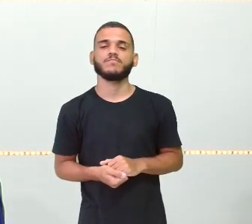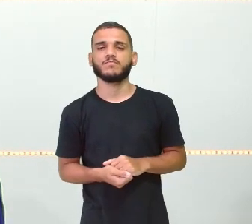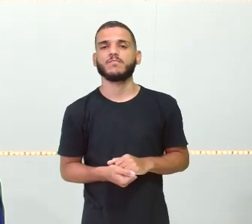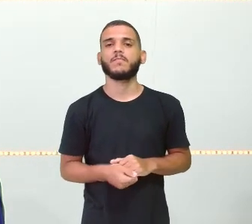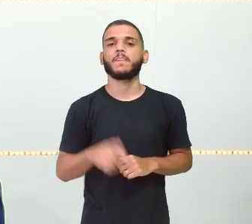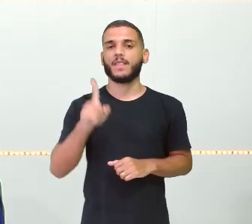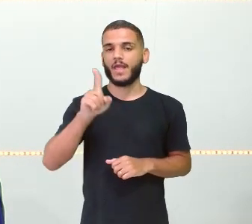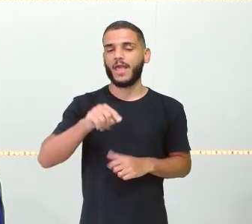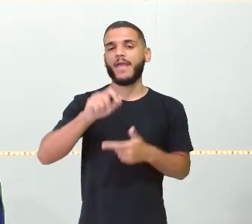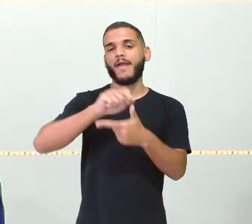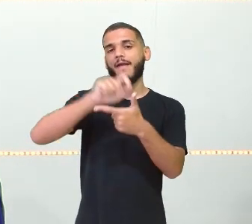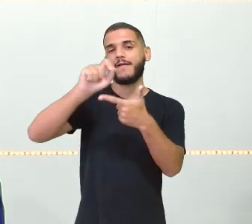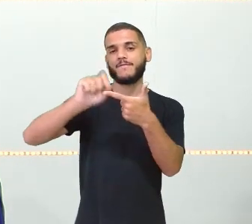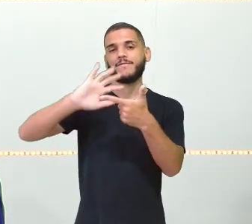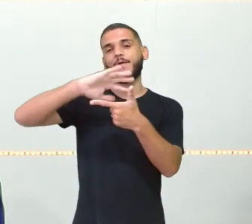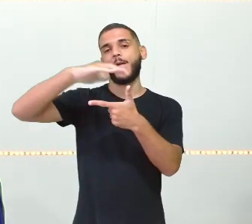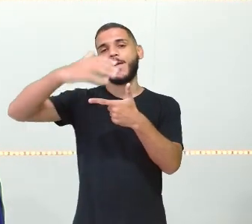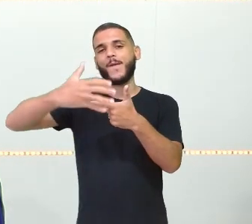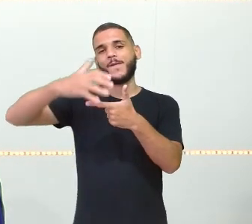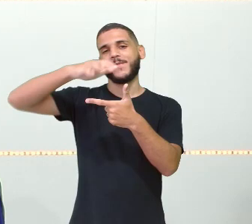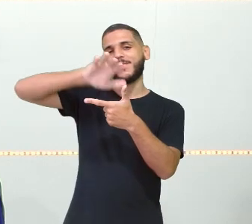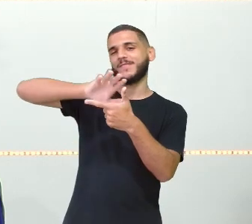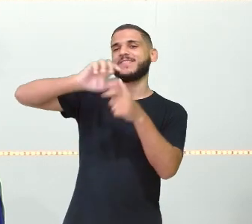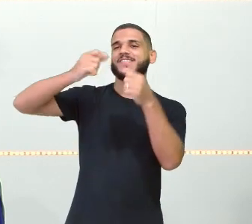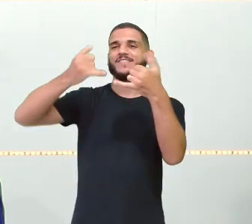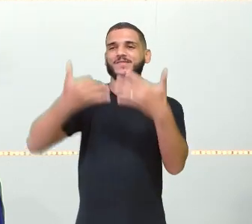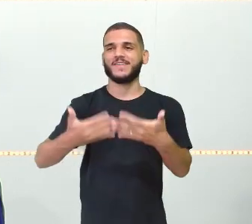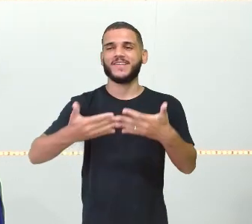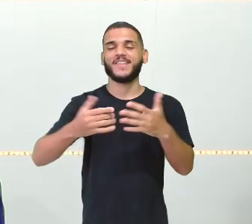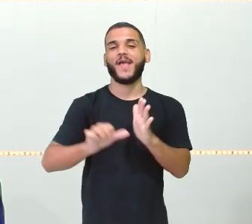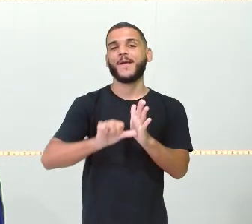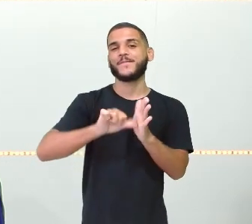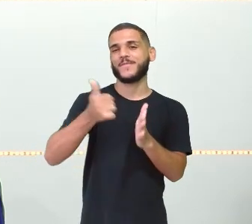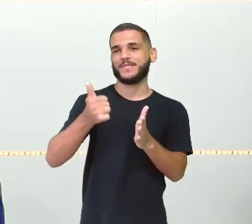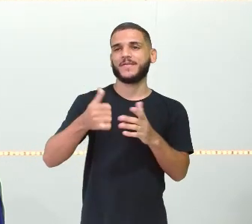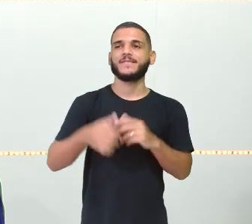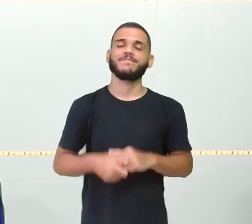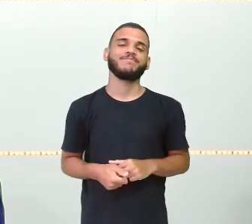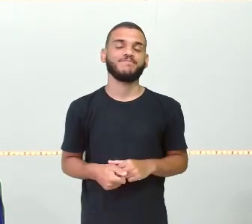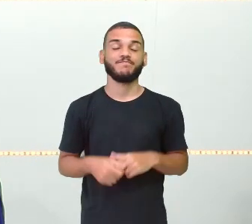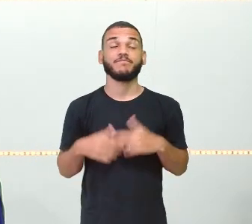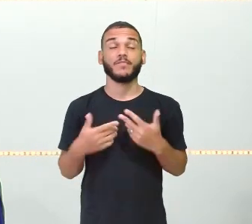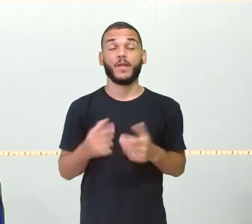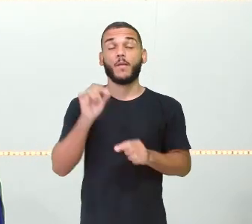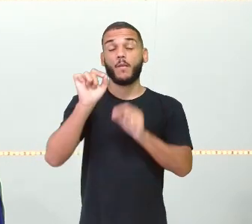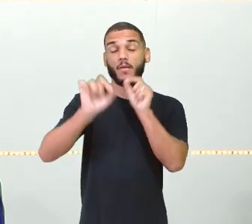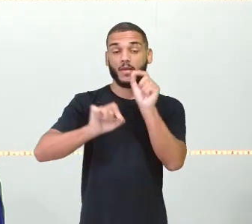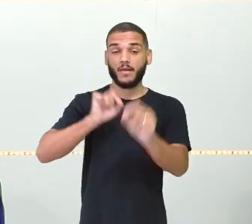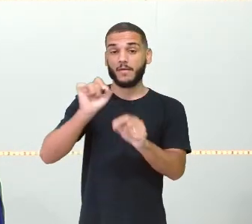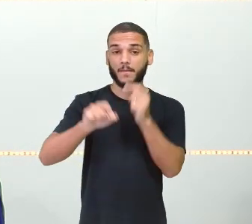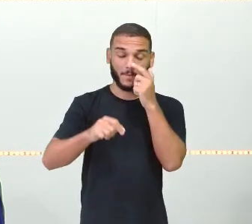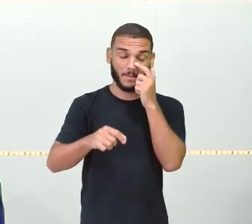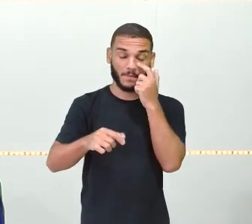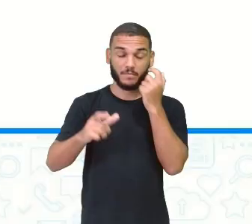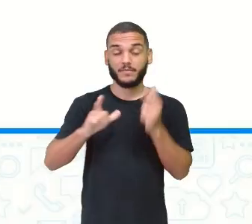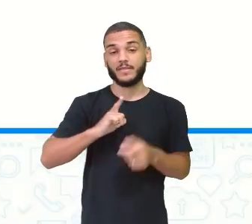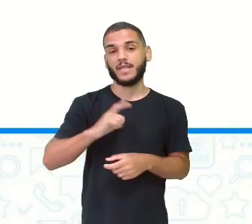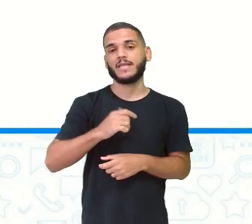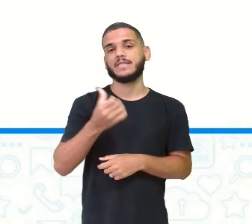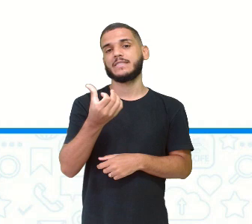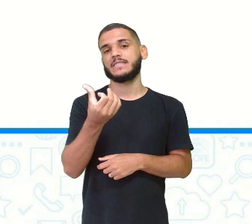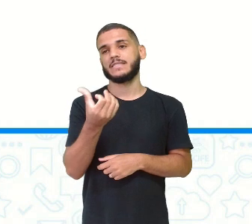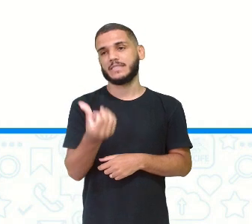Qual a figura espacial. Então, vamos lá para a primeira adivinha. O que é o que é? Tenho